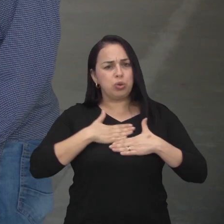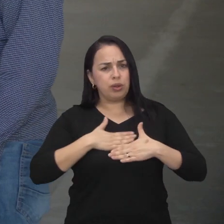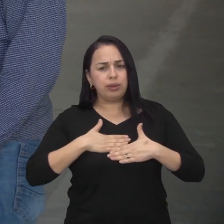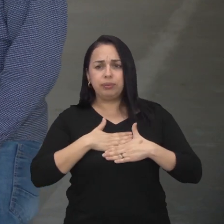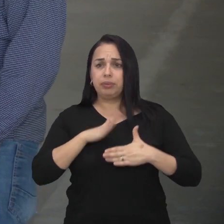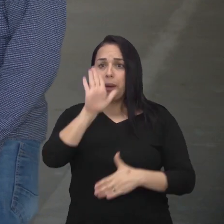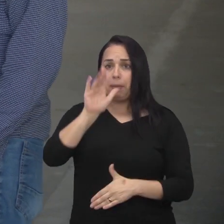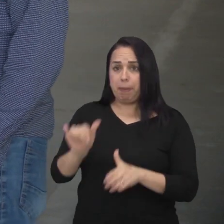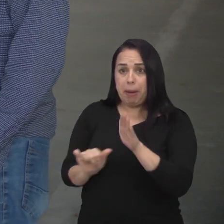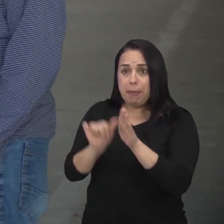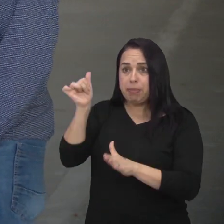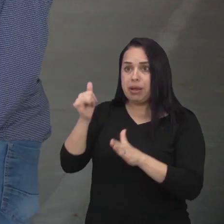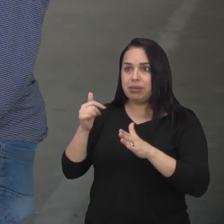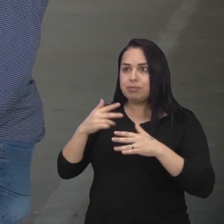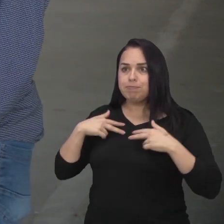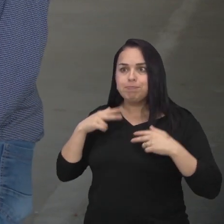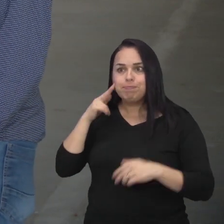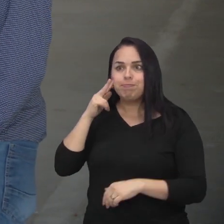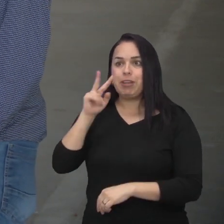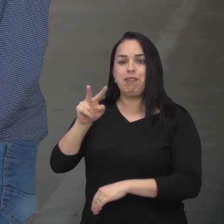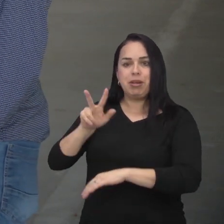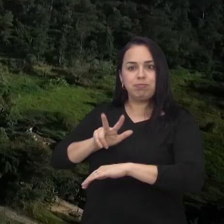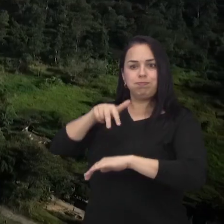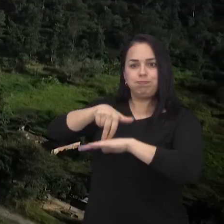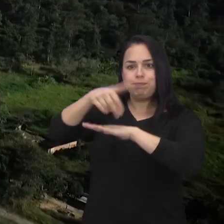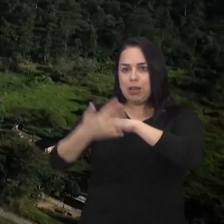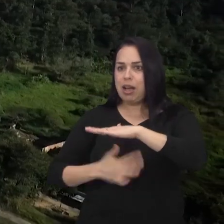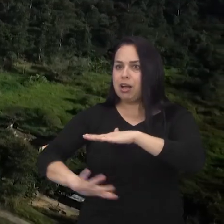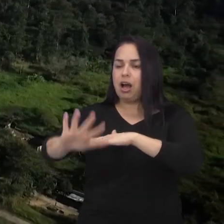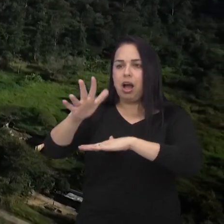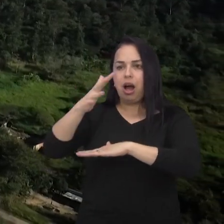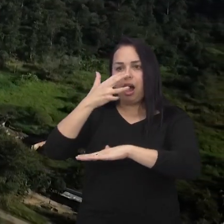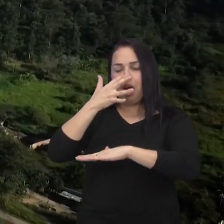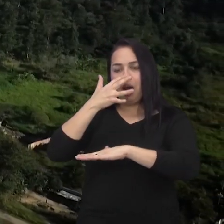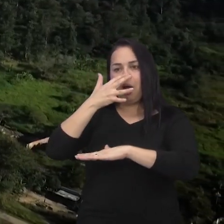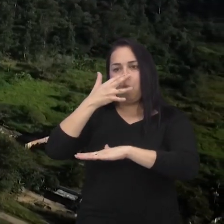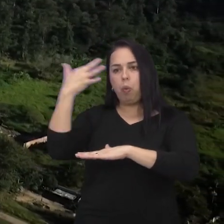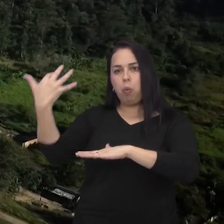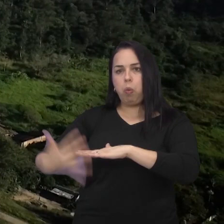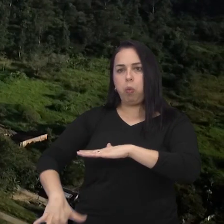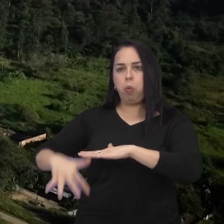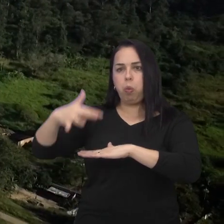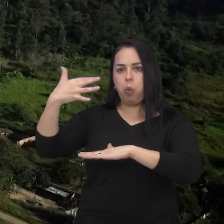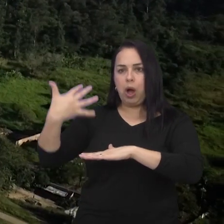impacto? Olha, meu primeiro impacto foi o banhado. Eu fiquei assim,